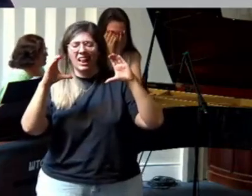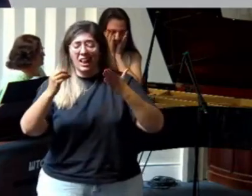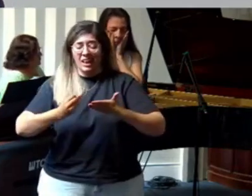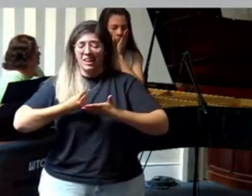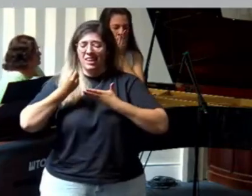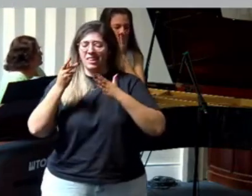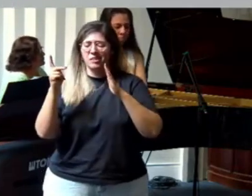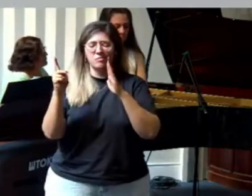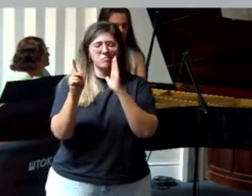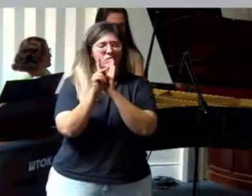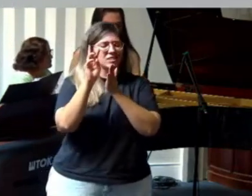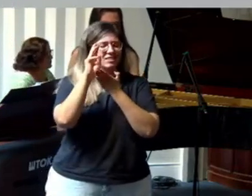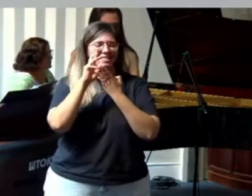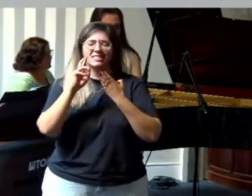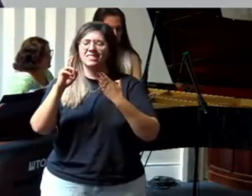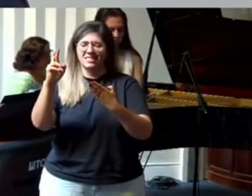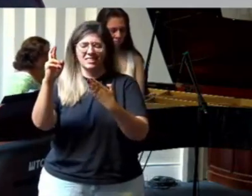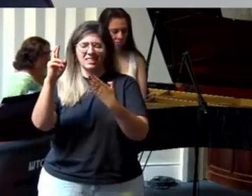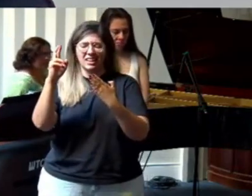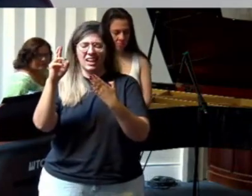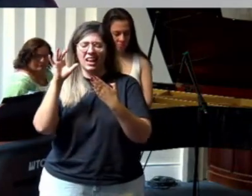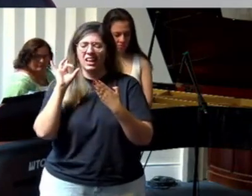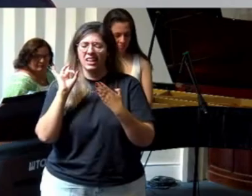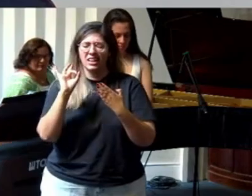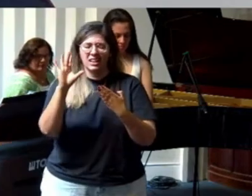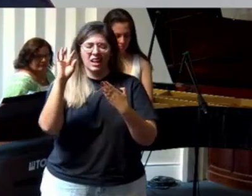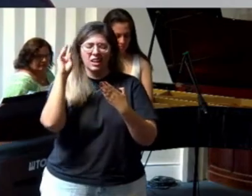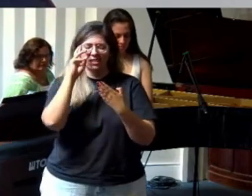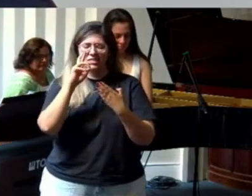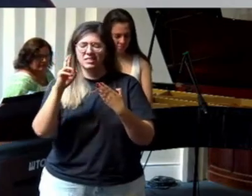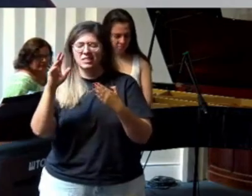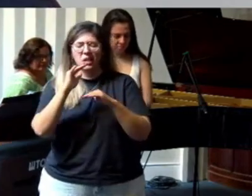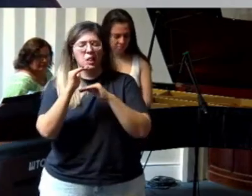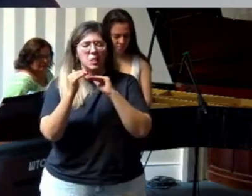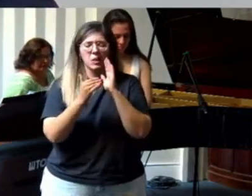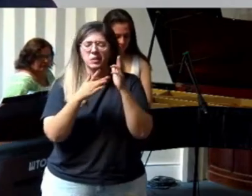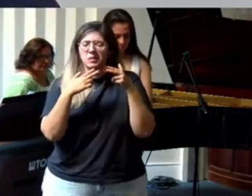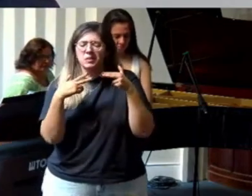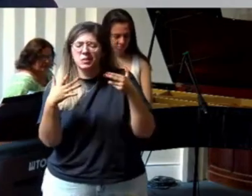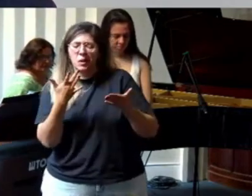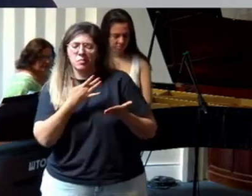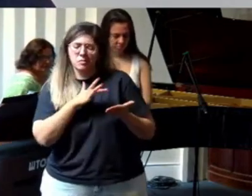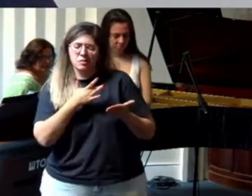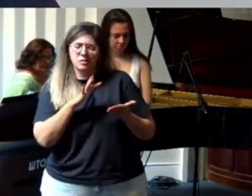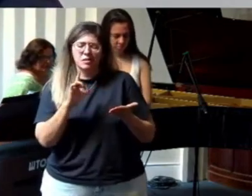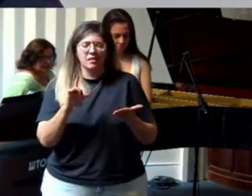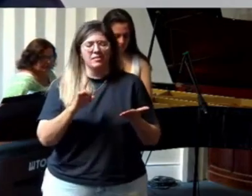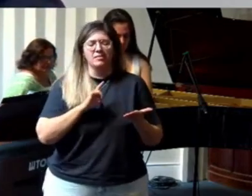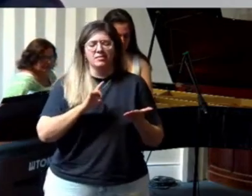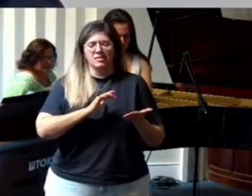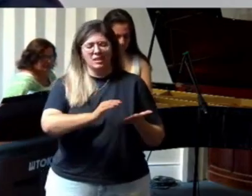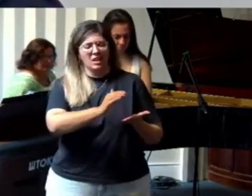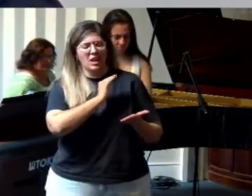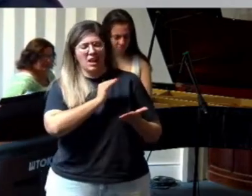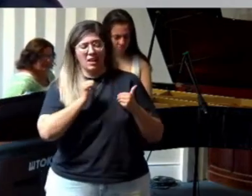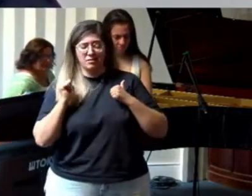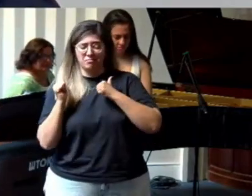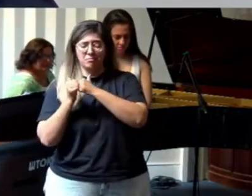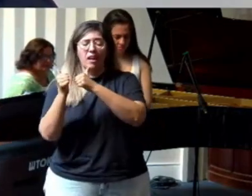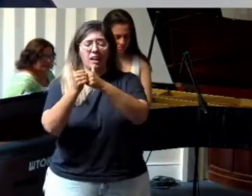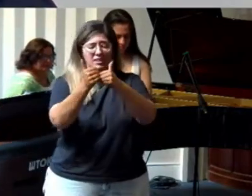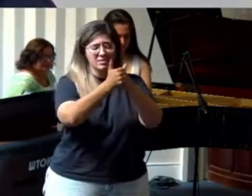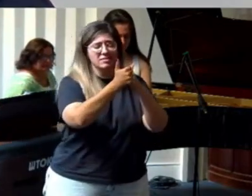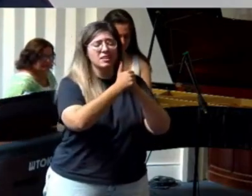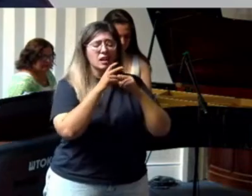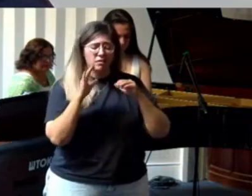viver para Ti assim, valorizando as influências piedosas que o Senhor coloca ao nosso redor. Elas